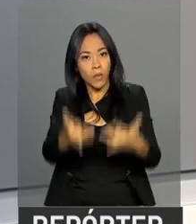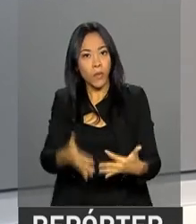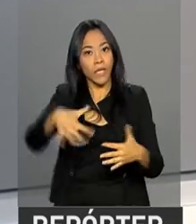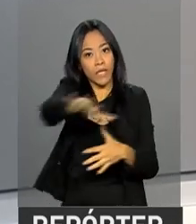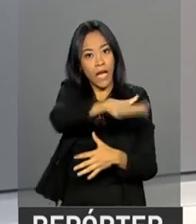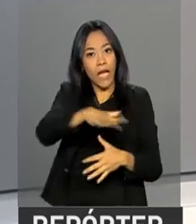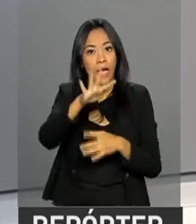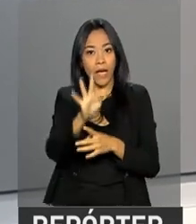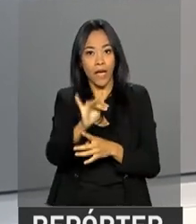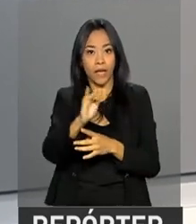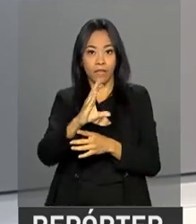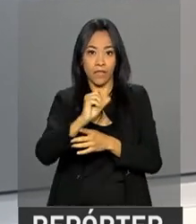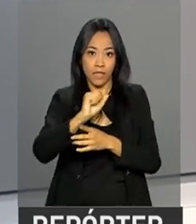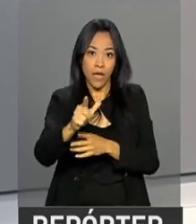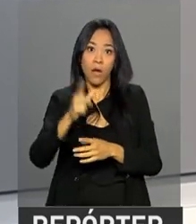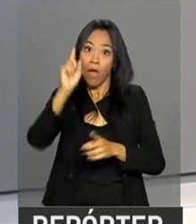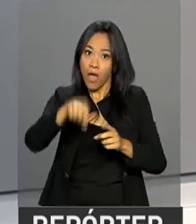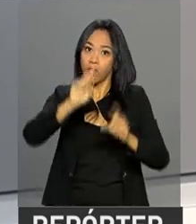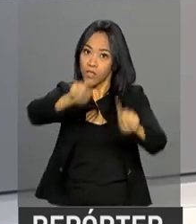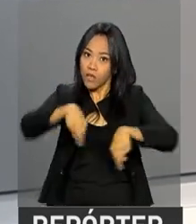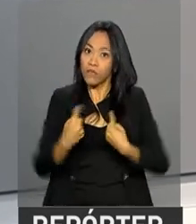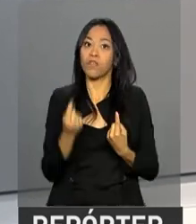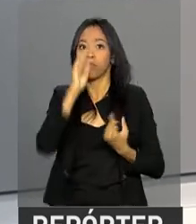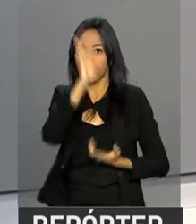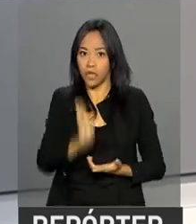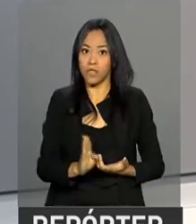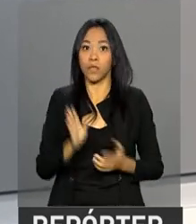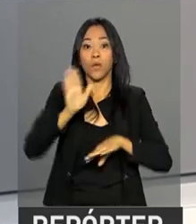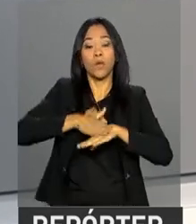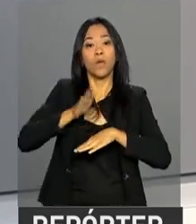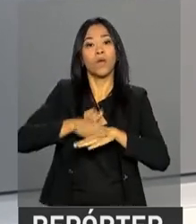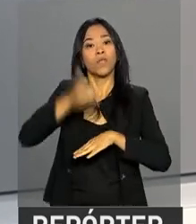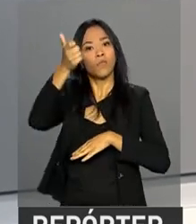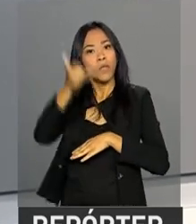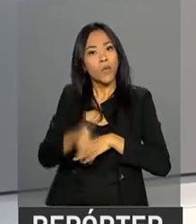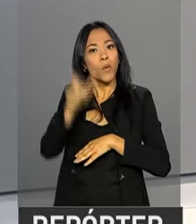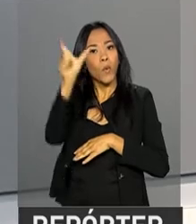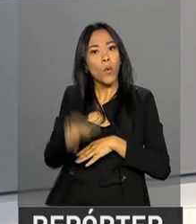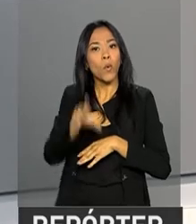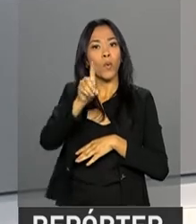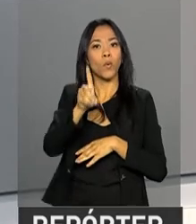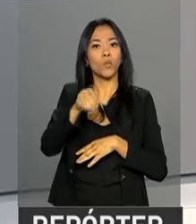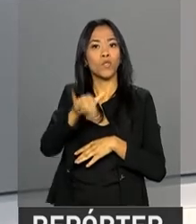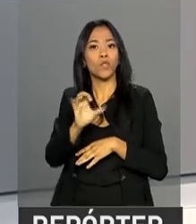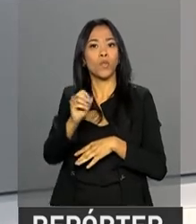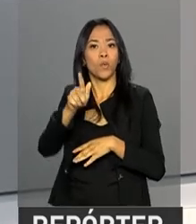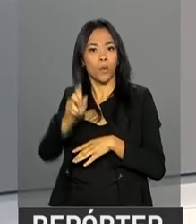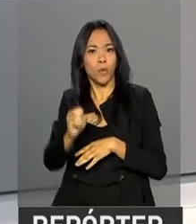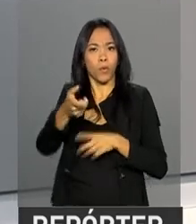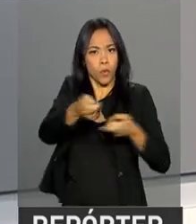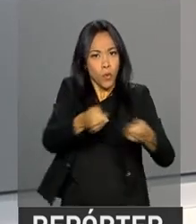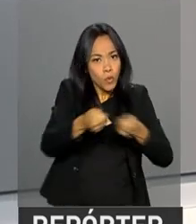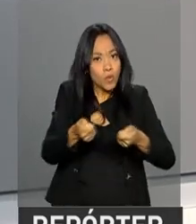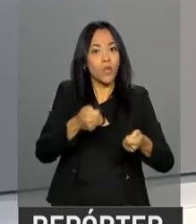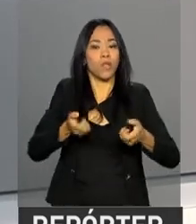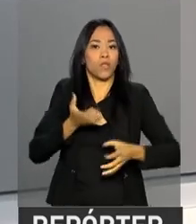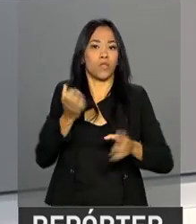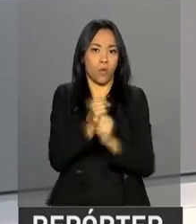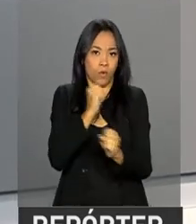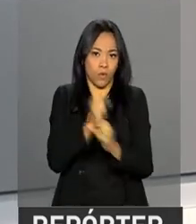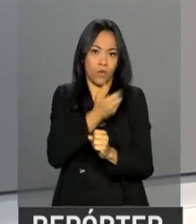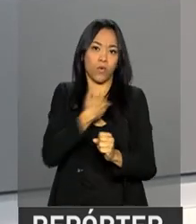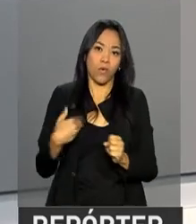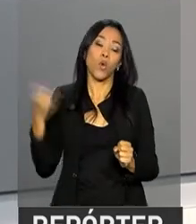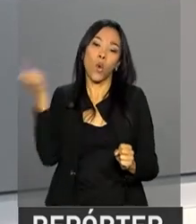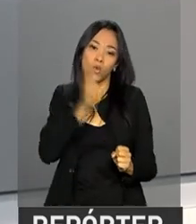permanece um desafio a ser superado pelo país segundo dyogo oliveira o reequilíbrio das contas públicas só será possível com